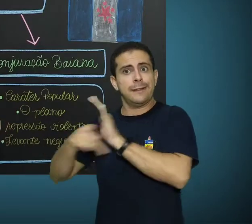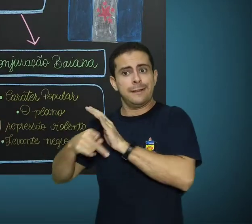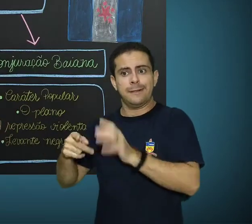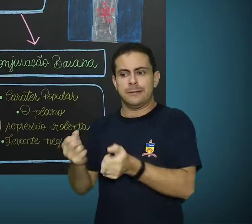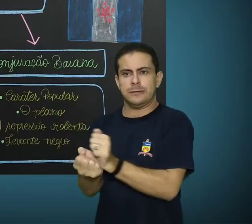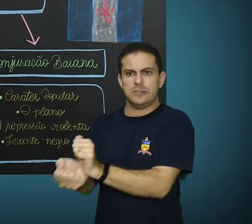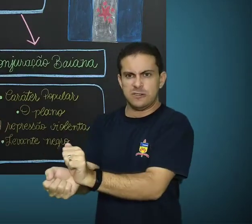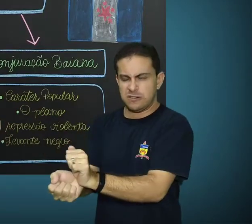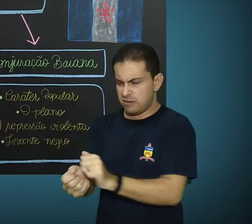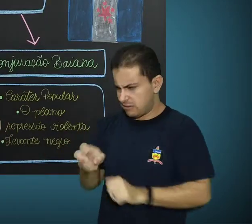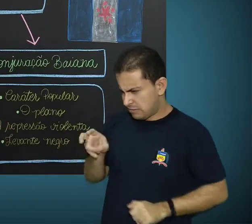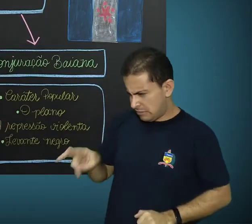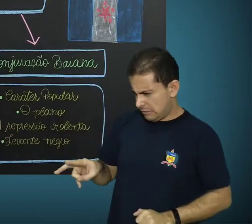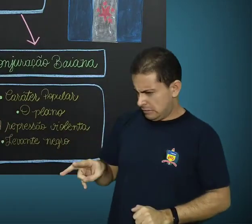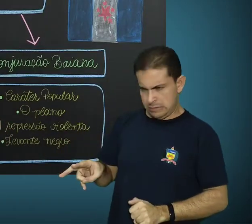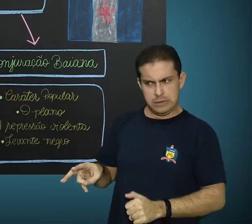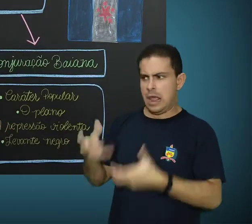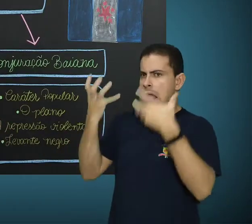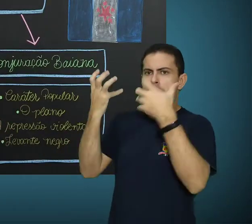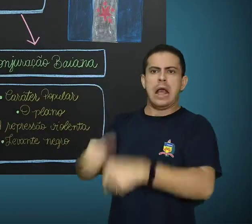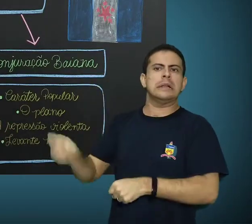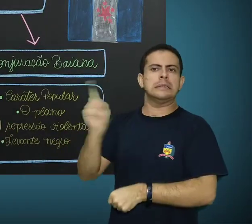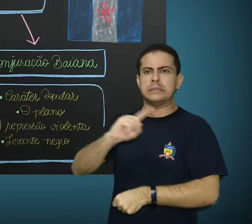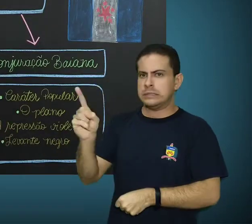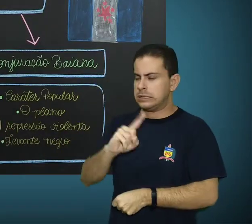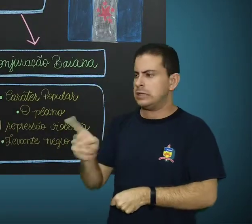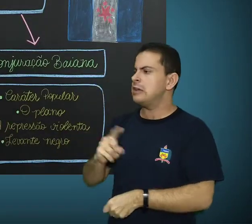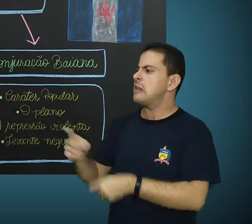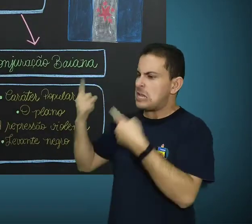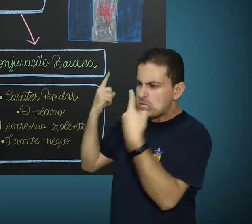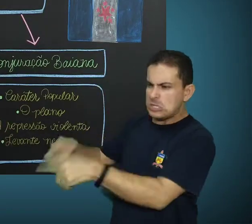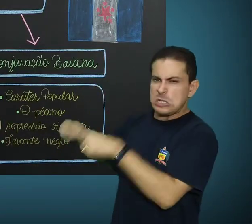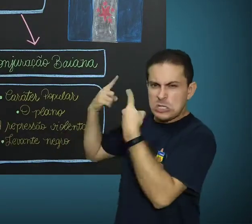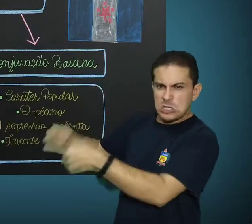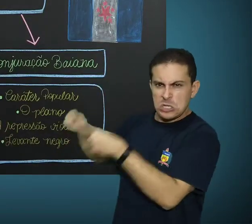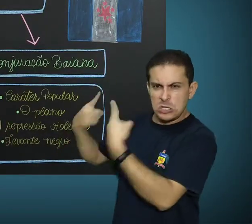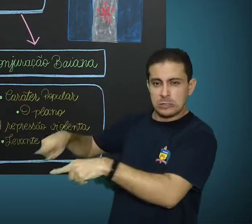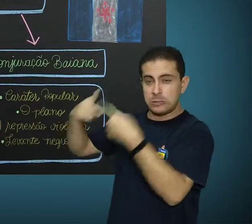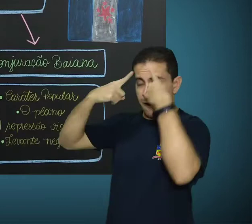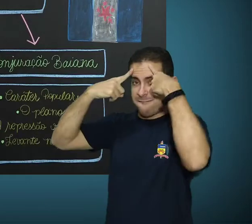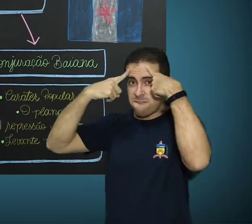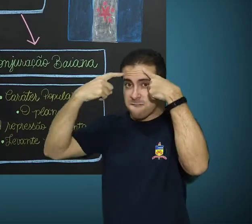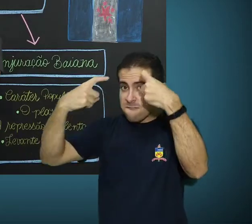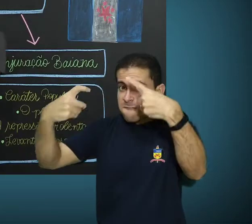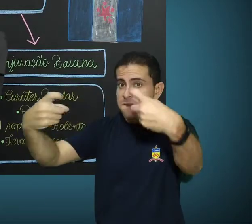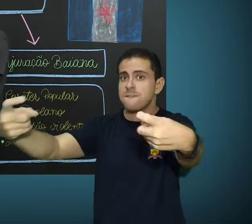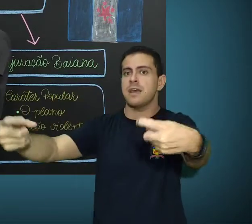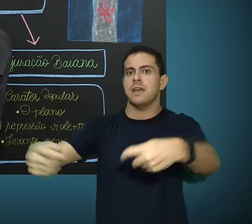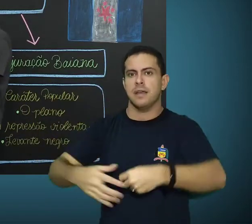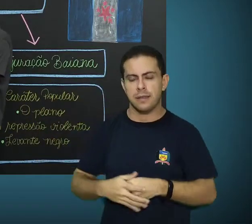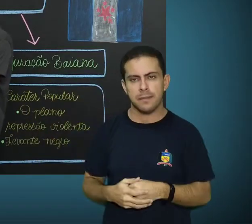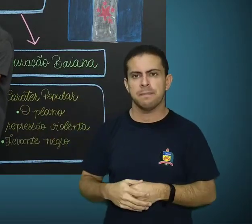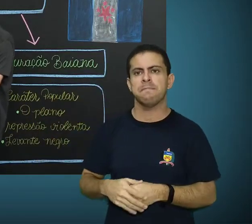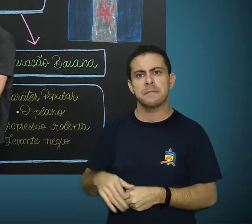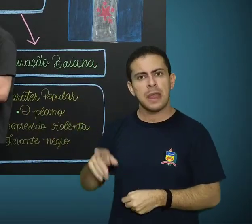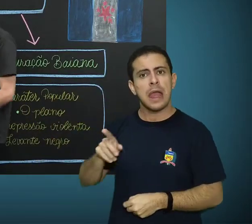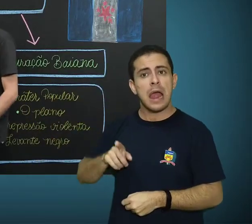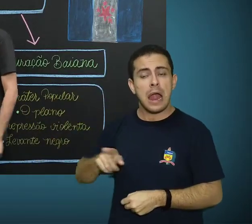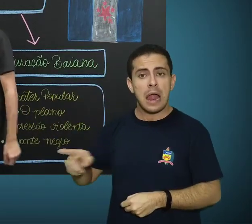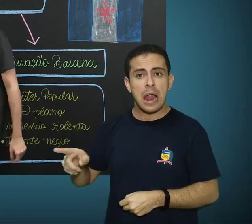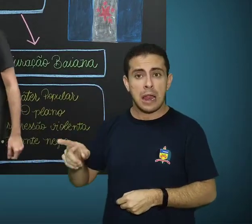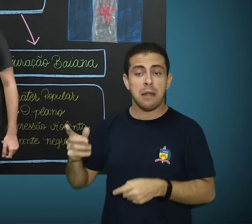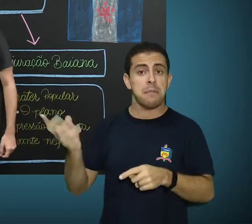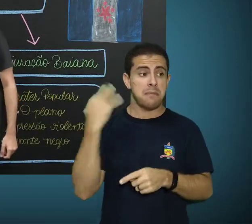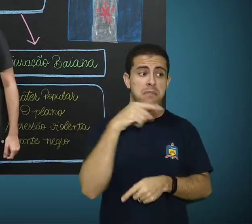escravos, organizaram uma repressão violentíssima a esse levante. No caso aqui da Conjuração